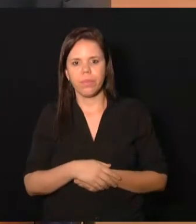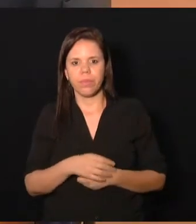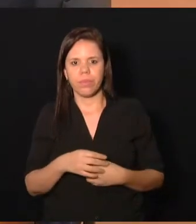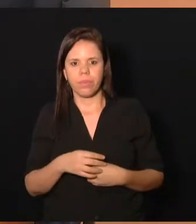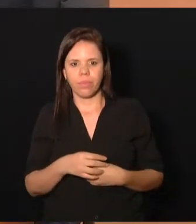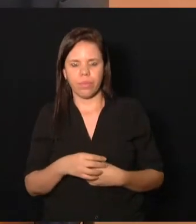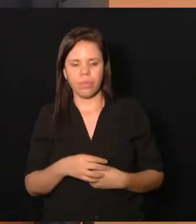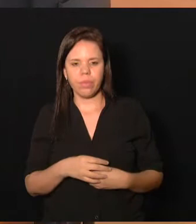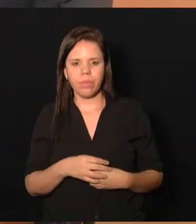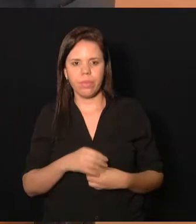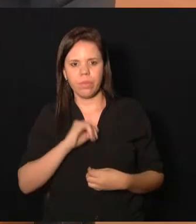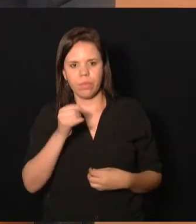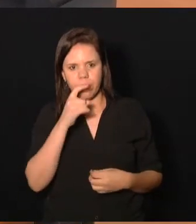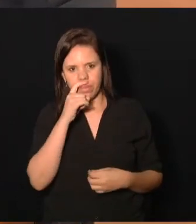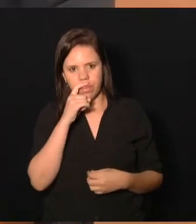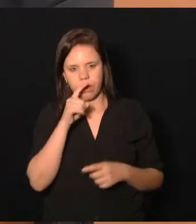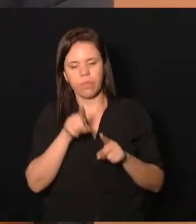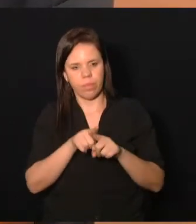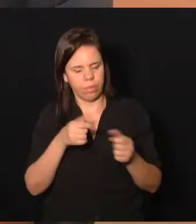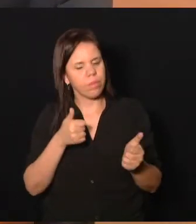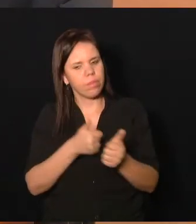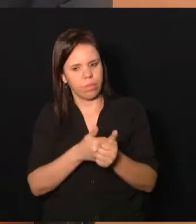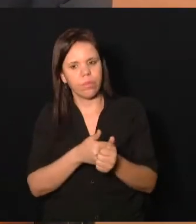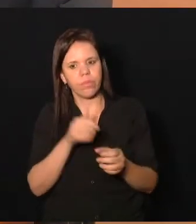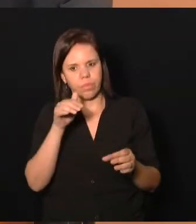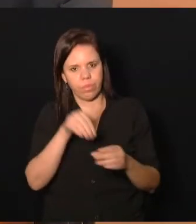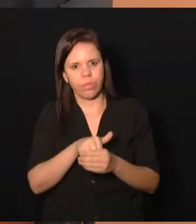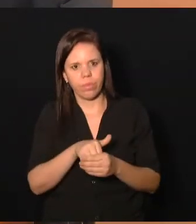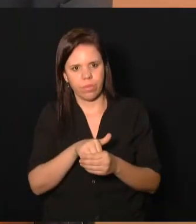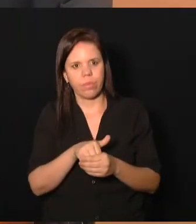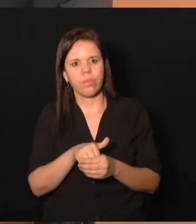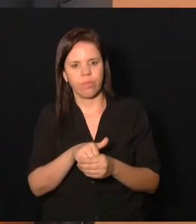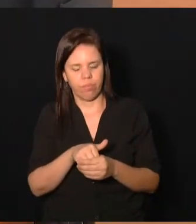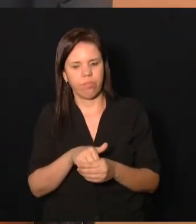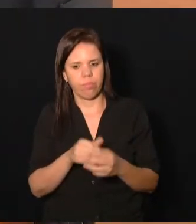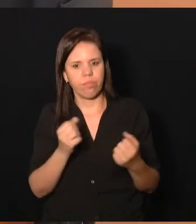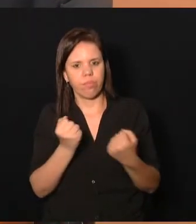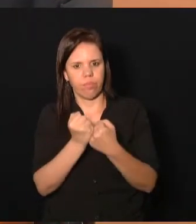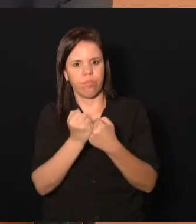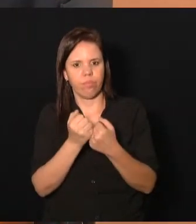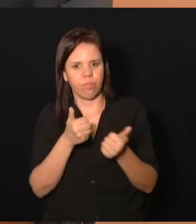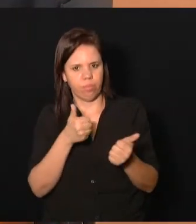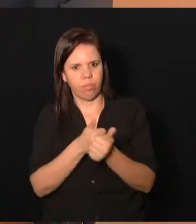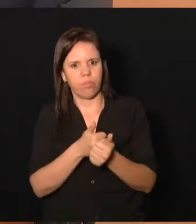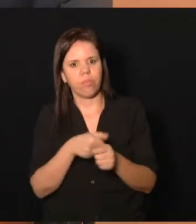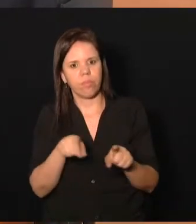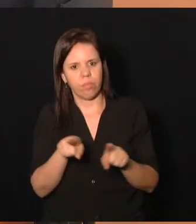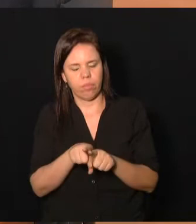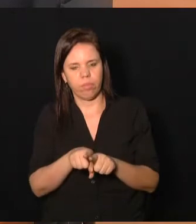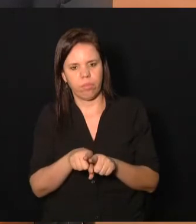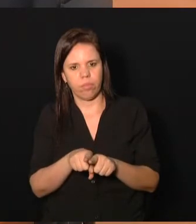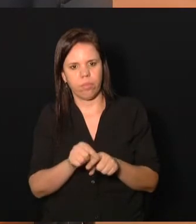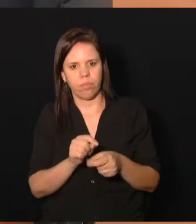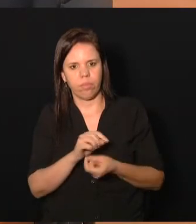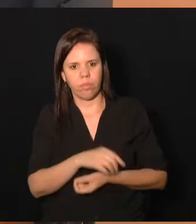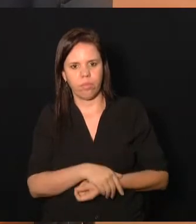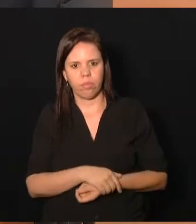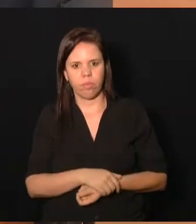vereador Jorge Sinaide? Acompanho o voto com louvor. Eu também acompanho o voto. Deixa eu assinar.